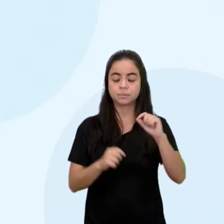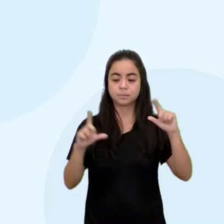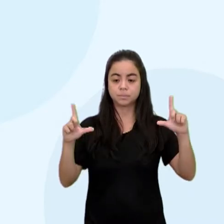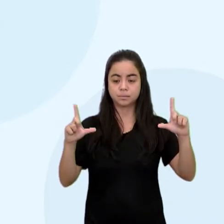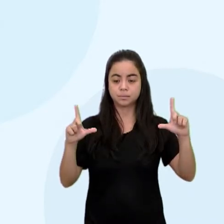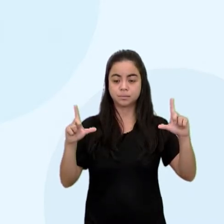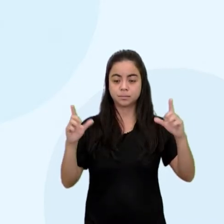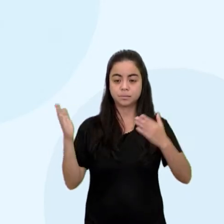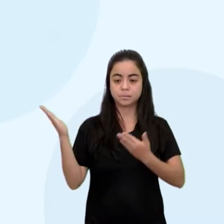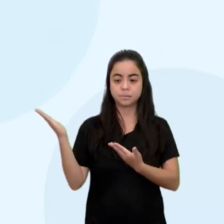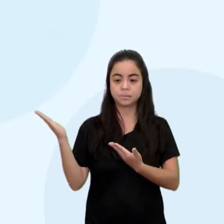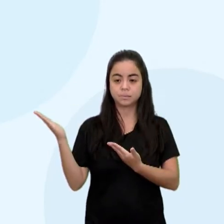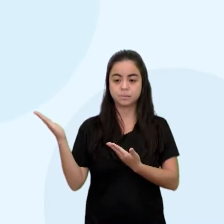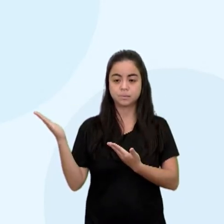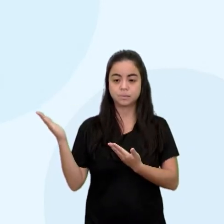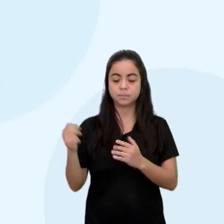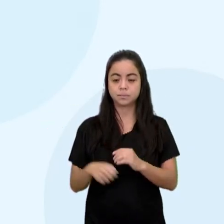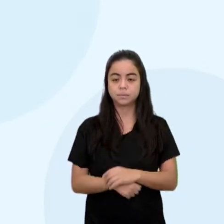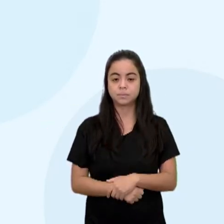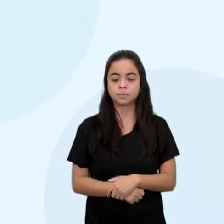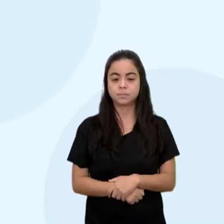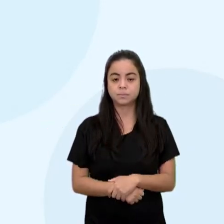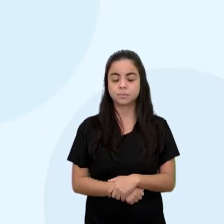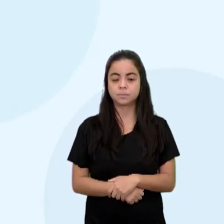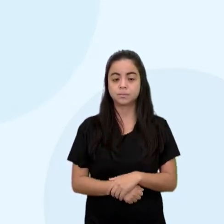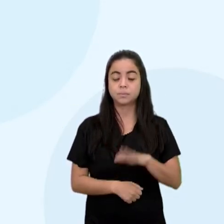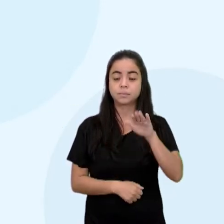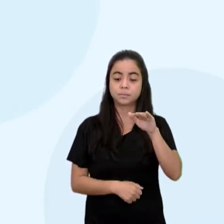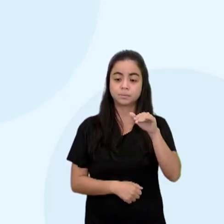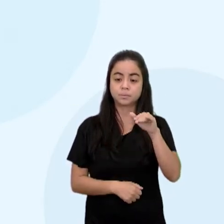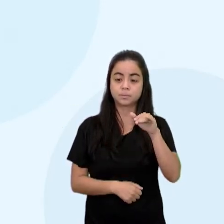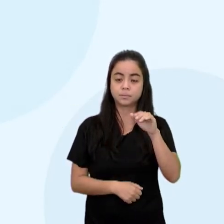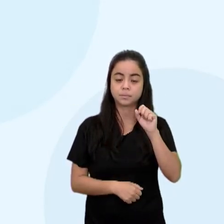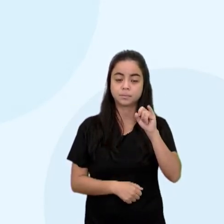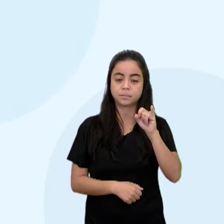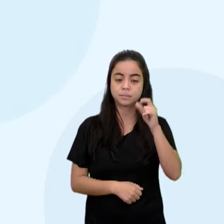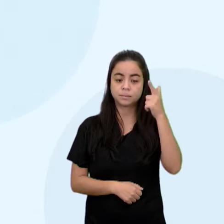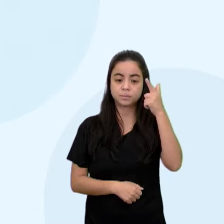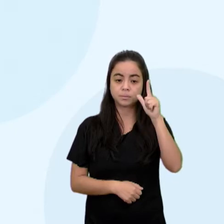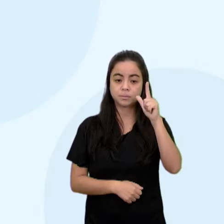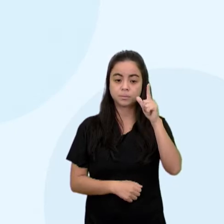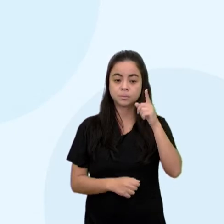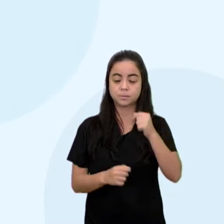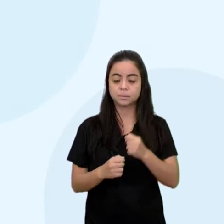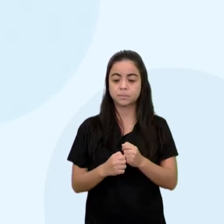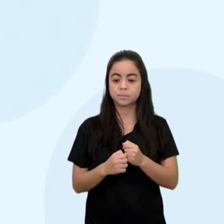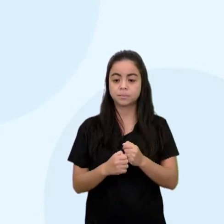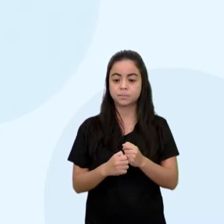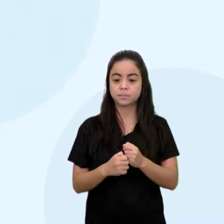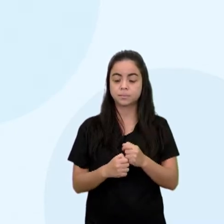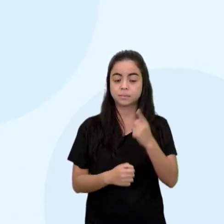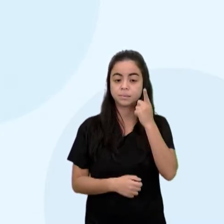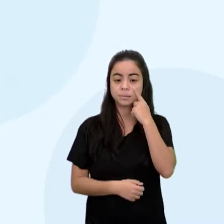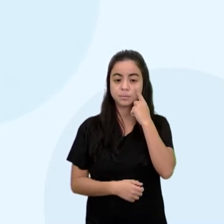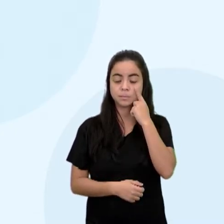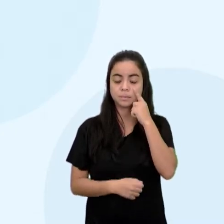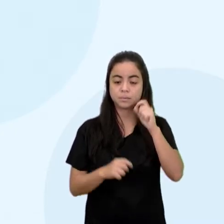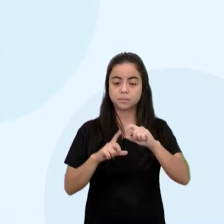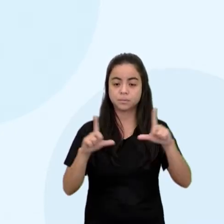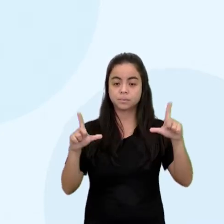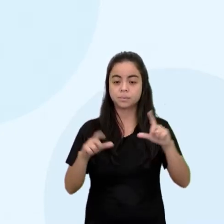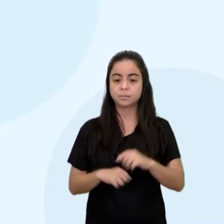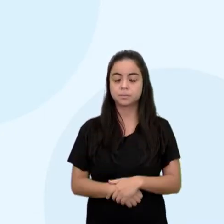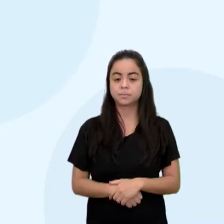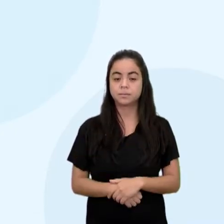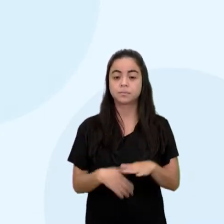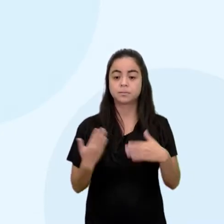eu tirei ali desse site. Vamos ver se a gente consegue identificar aqui, né, nesta imagem, estas coisas.